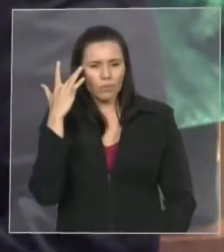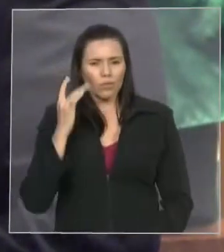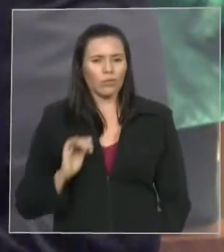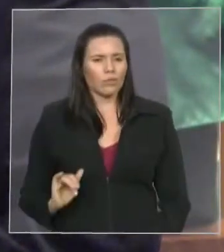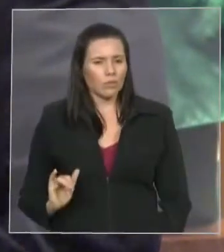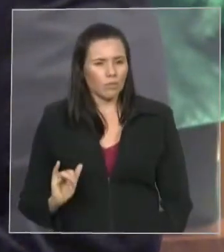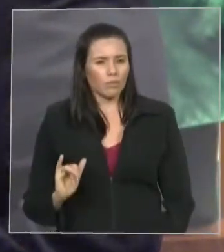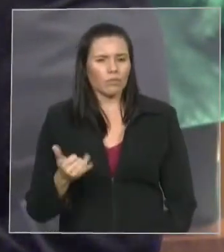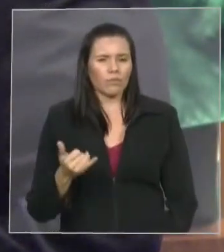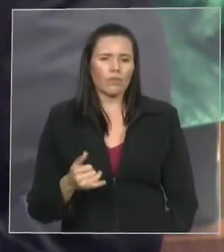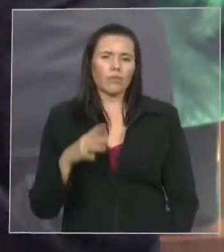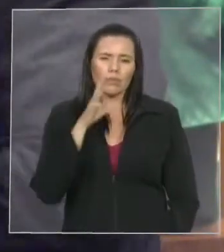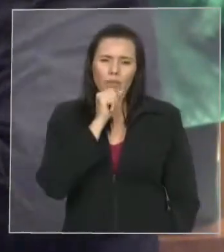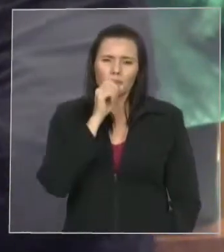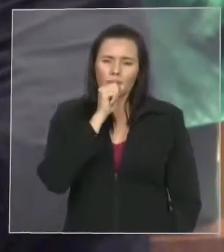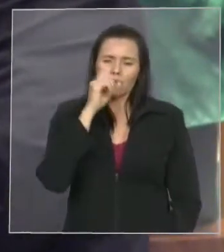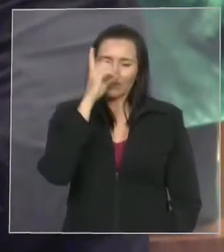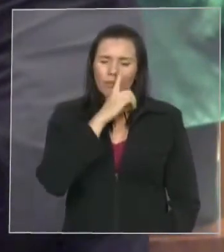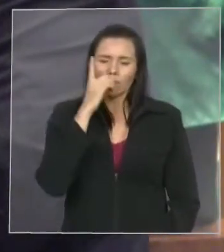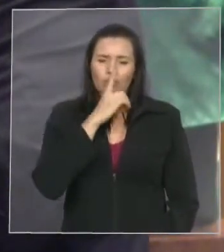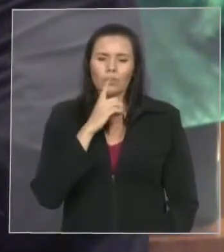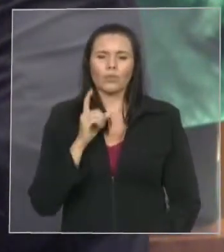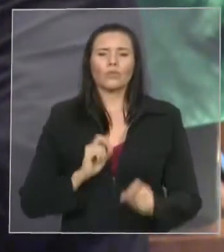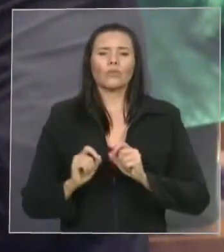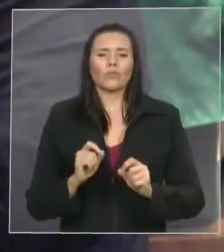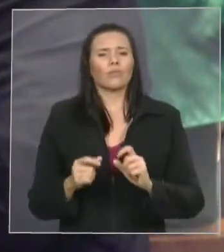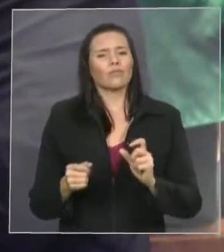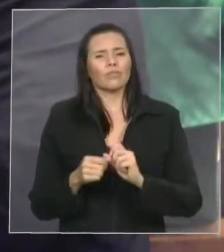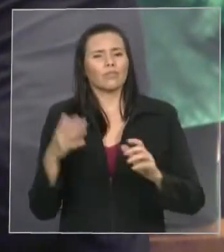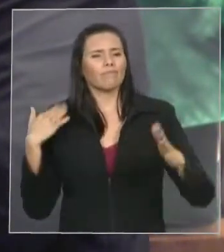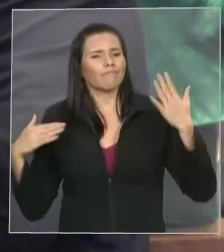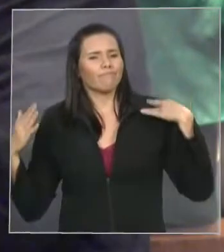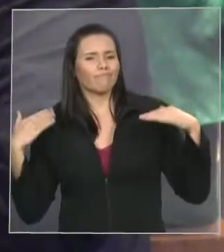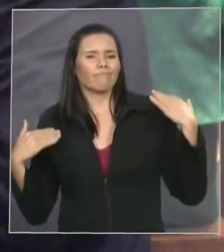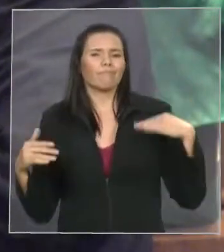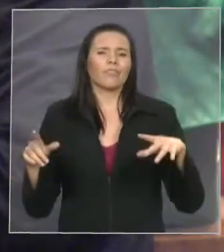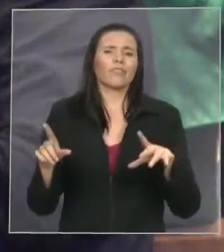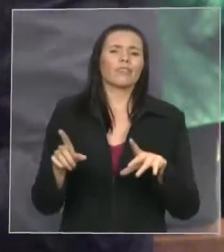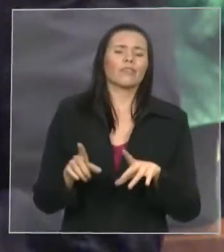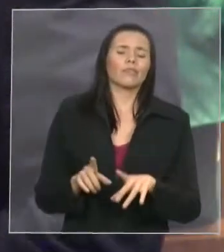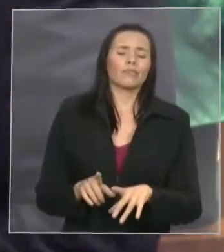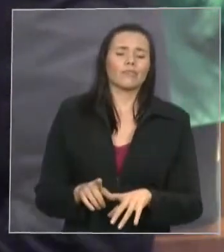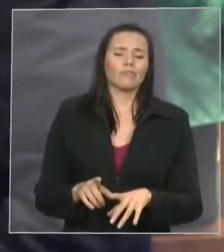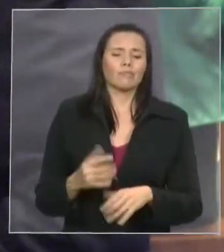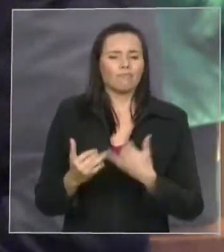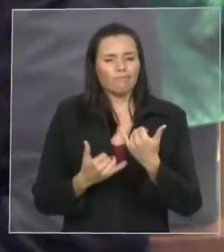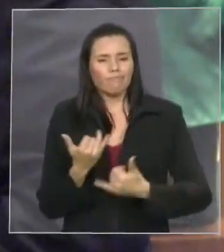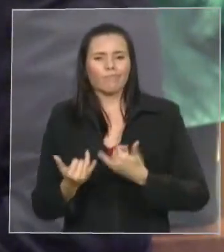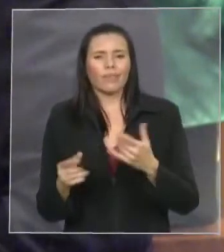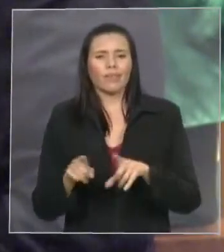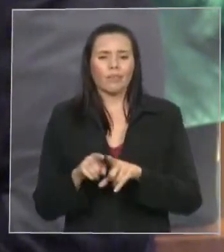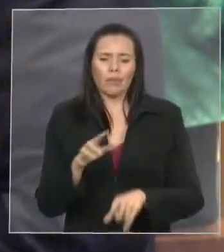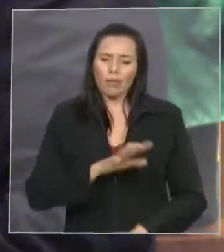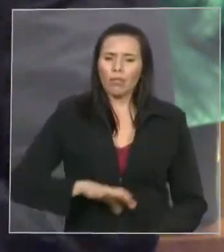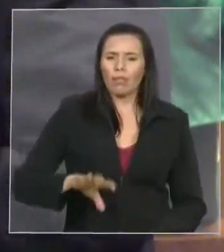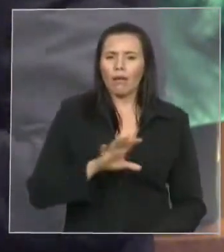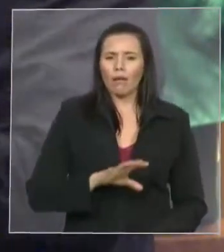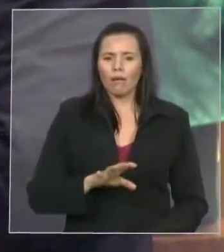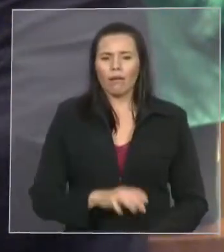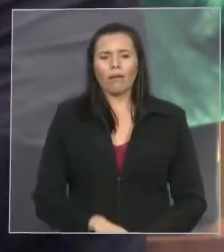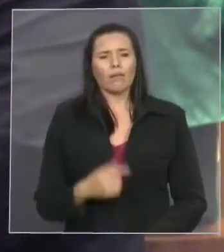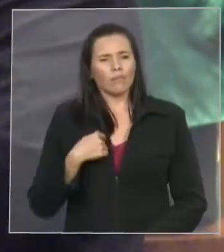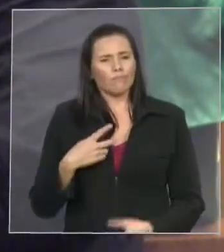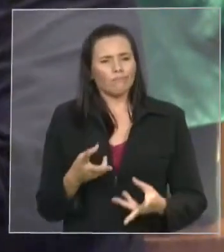aproveitam os seus fins de semana para realmente passear entre toda a zona rural, e a gente